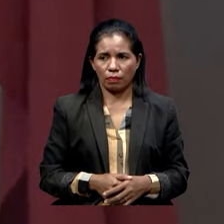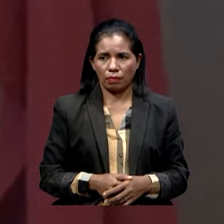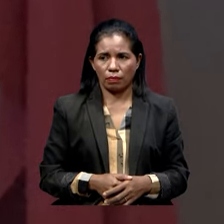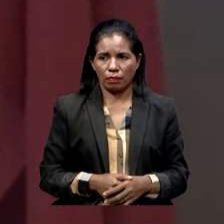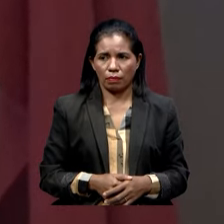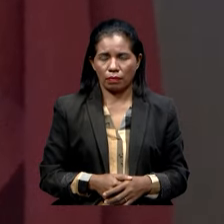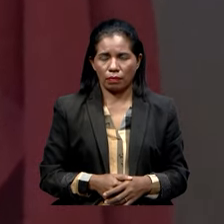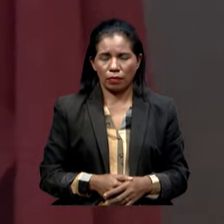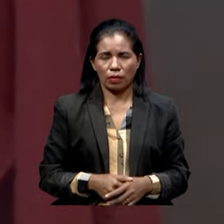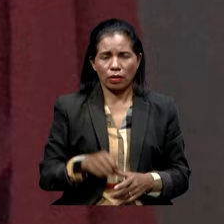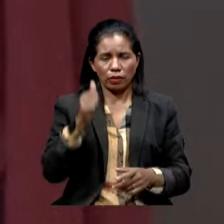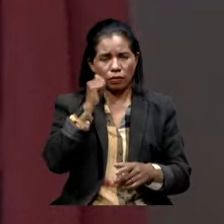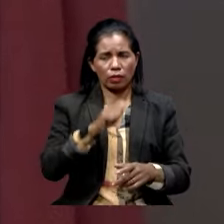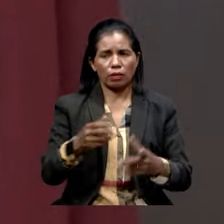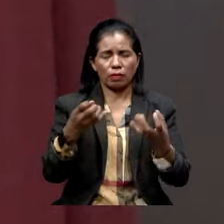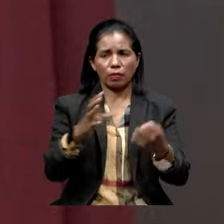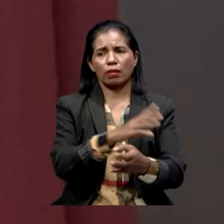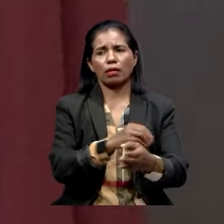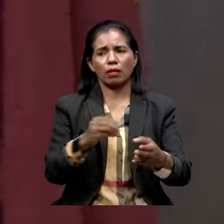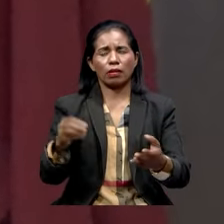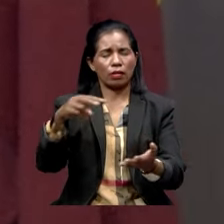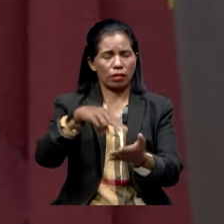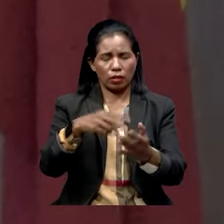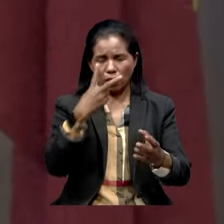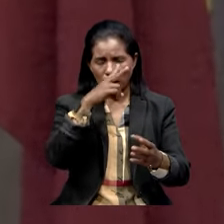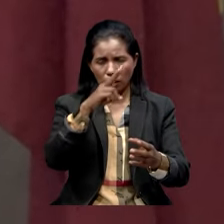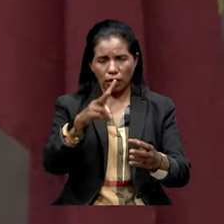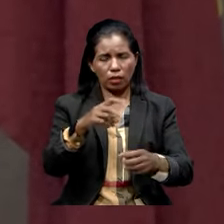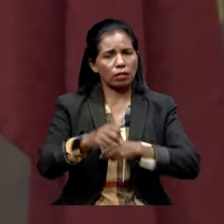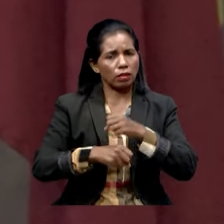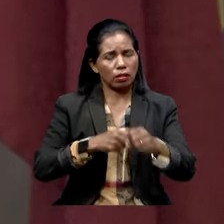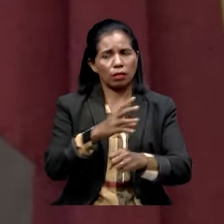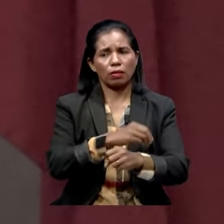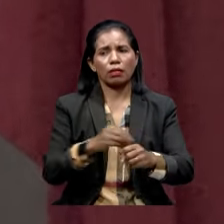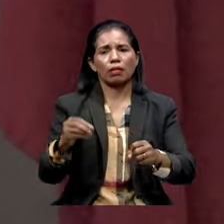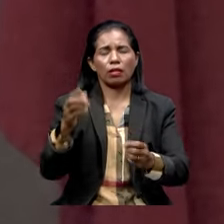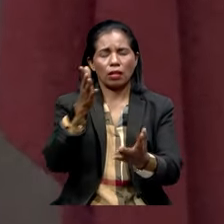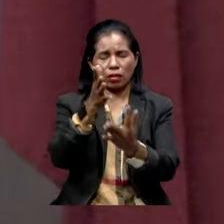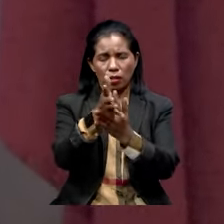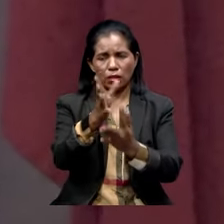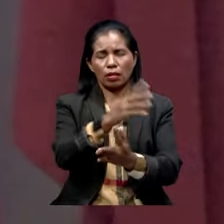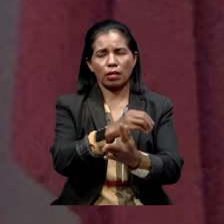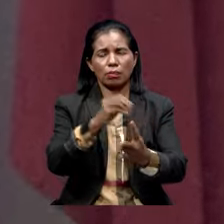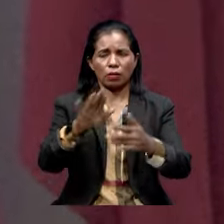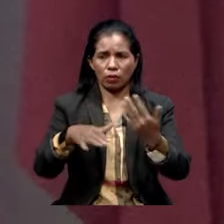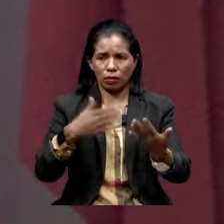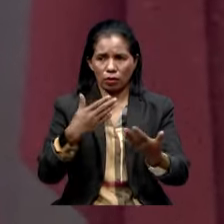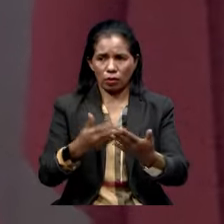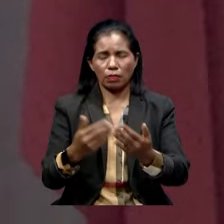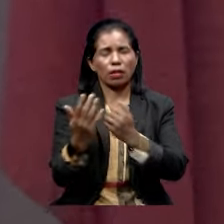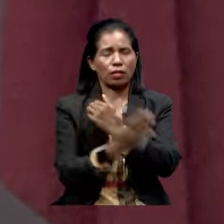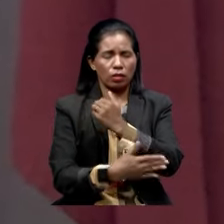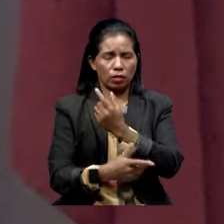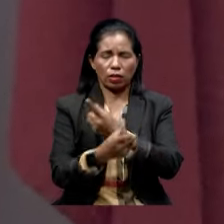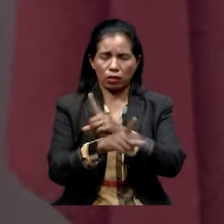Essa mulher não estava apenas a votar, estava a plantar as sementes de uma nação livre